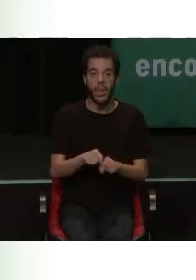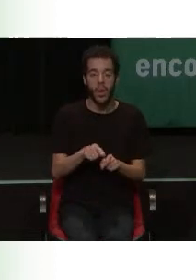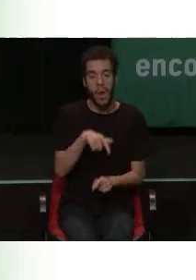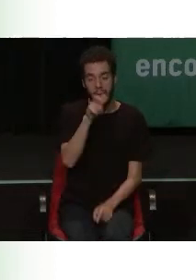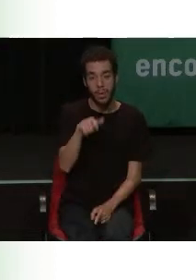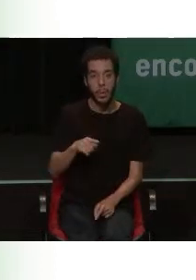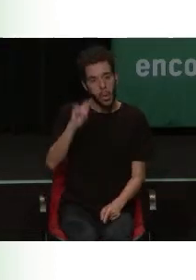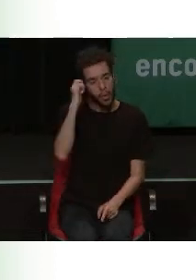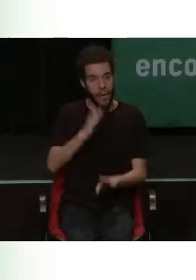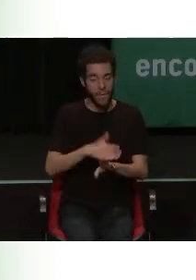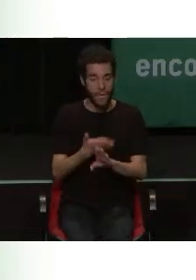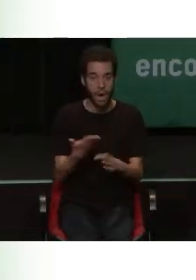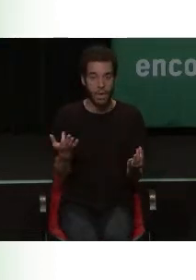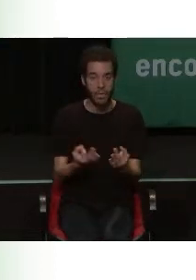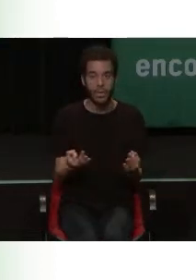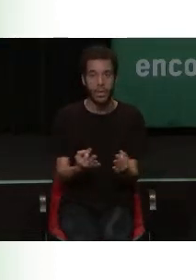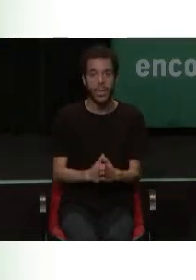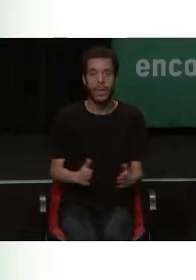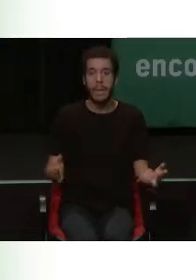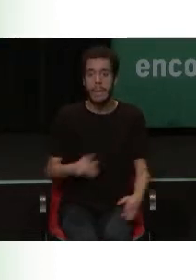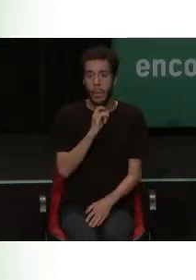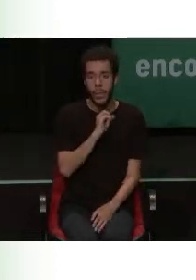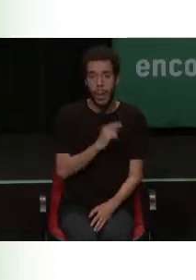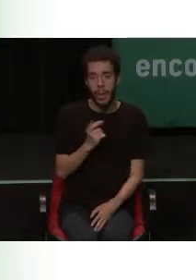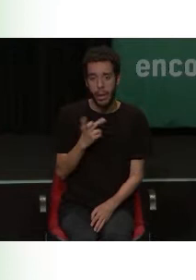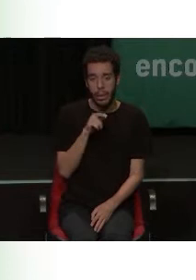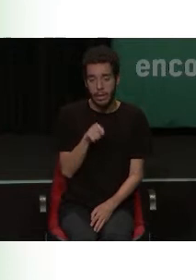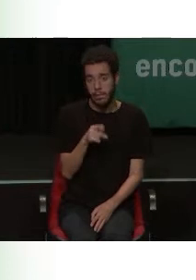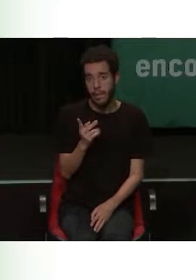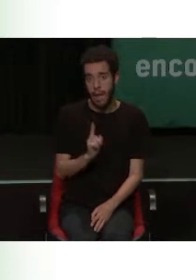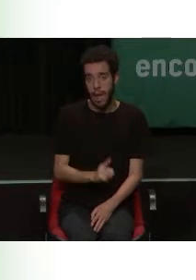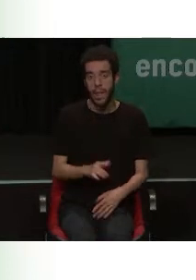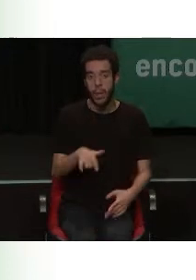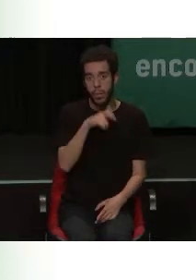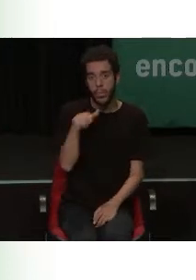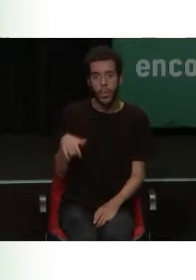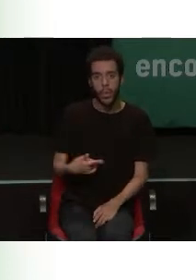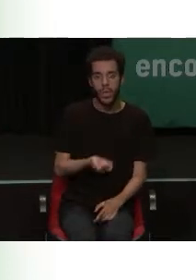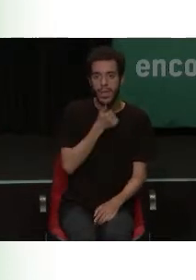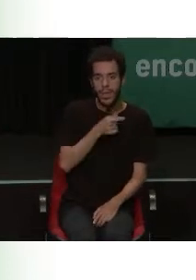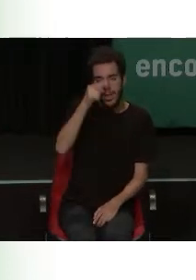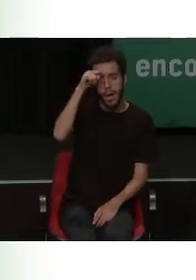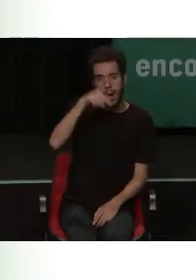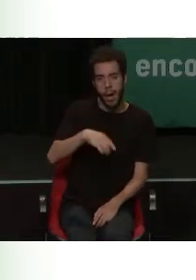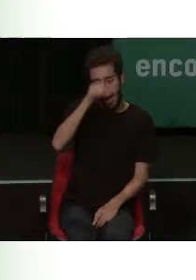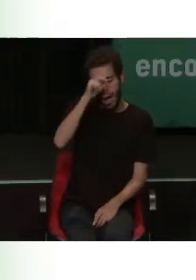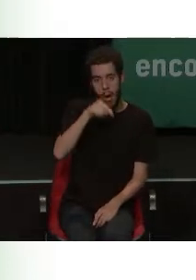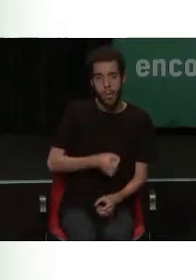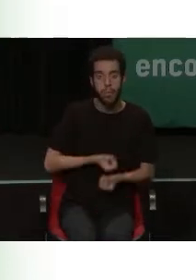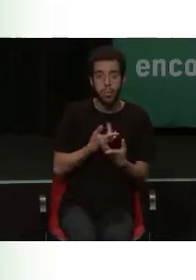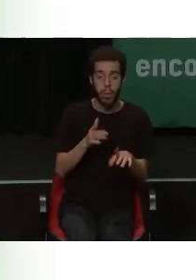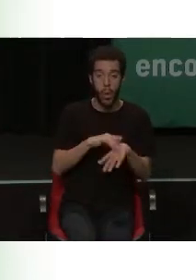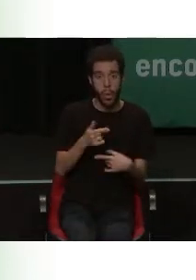eram prejudicados. Provavelmente é o que acontece aqui. Pessoas mais impulsivas, ao terem consciência que são